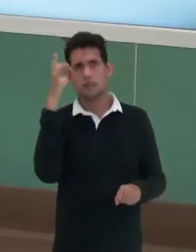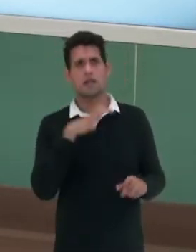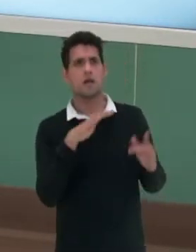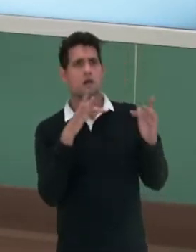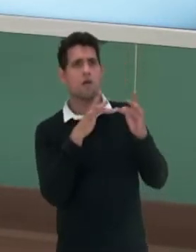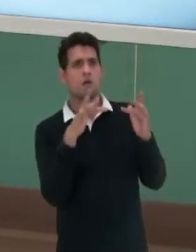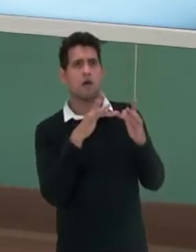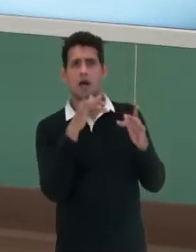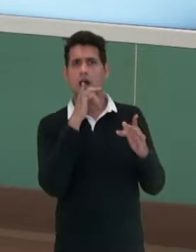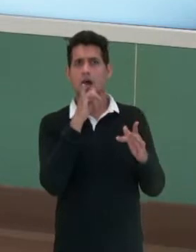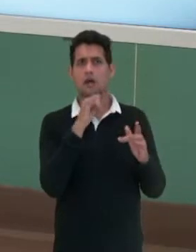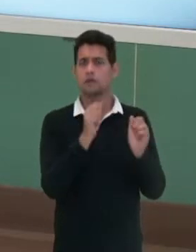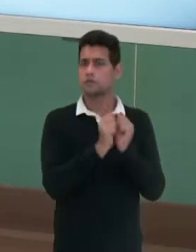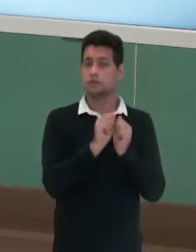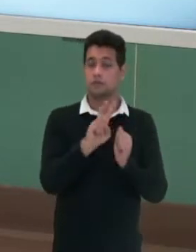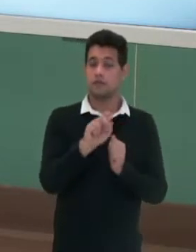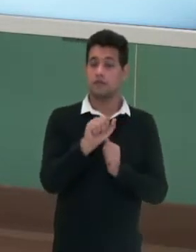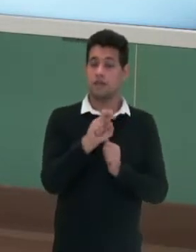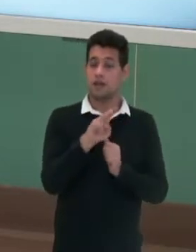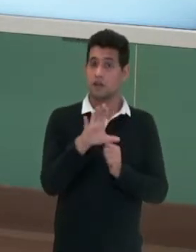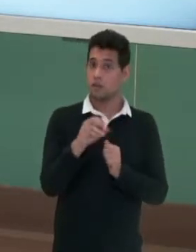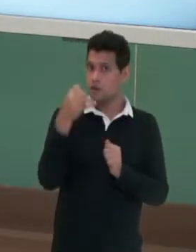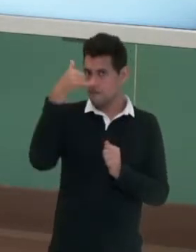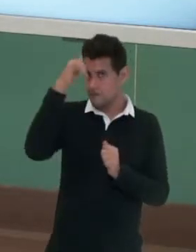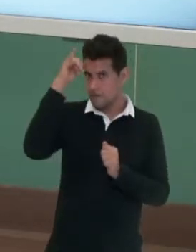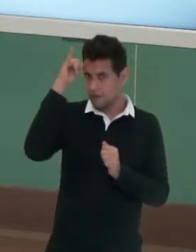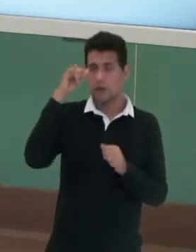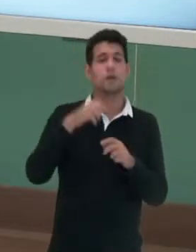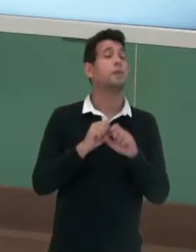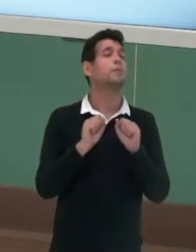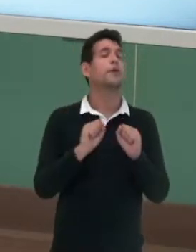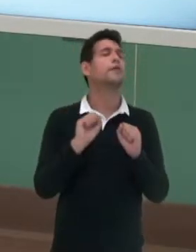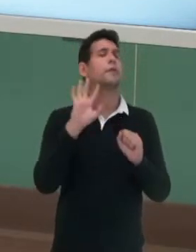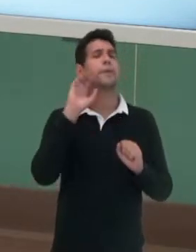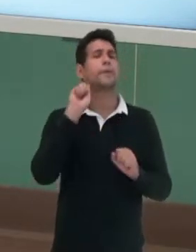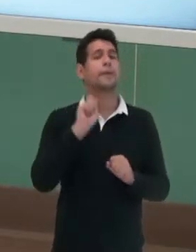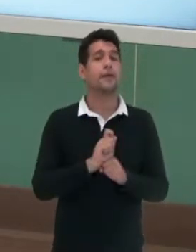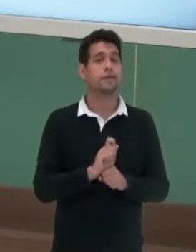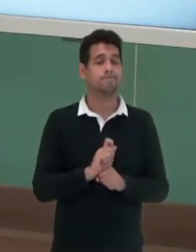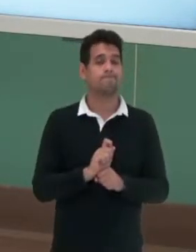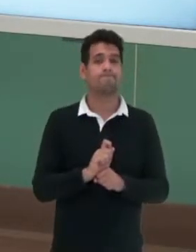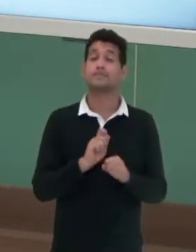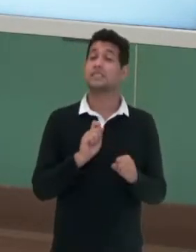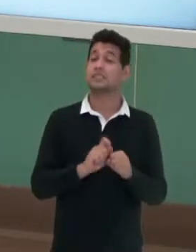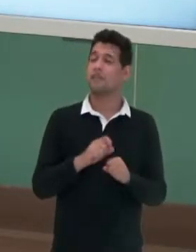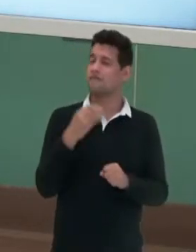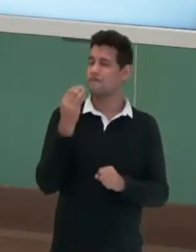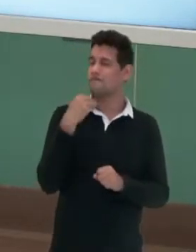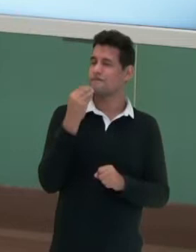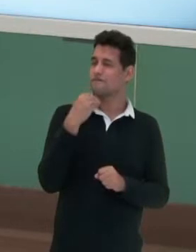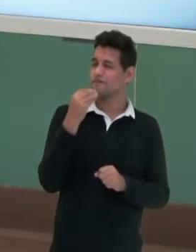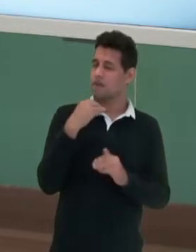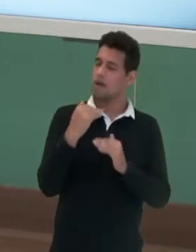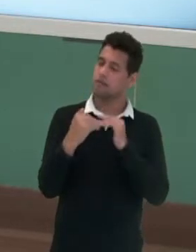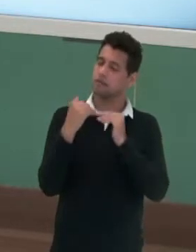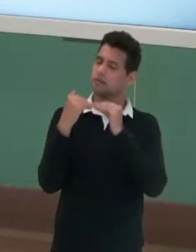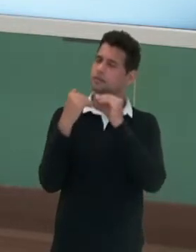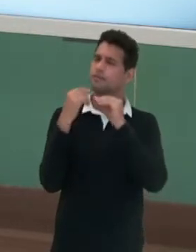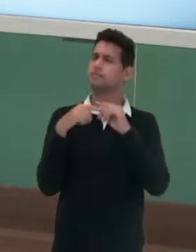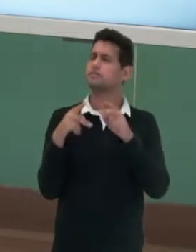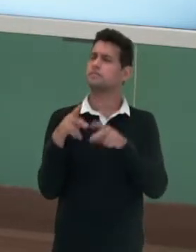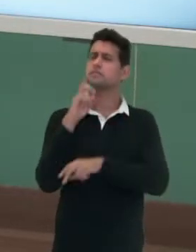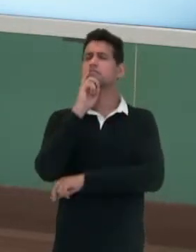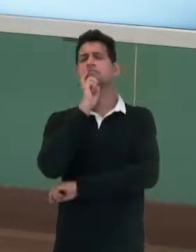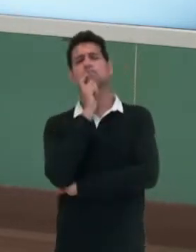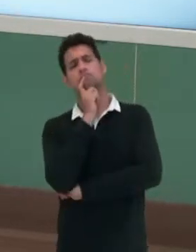com a varíola bovina, ela podia até desenvolver, ela tinha sintomas mais fracos. E aí ele começou a